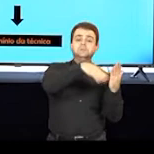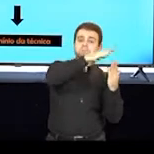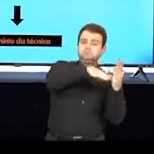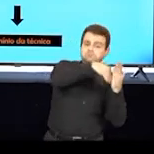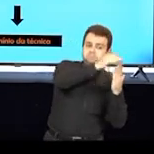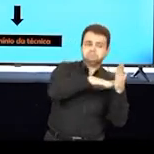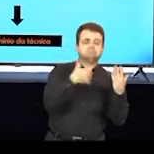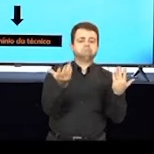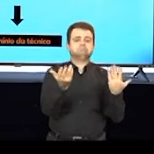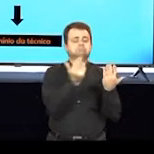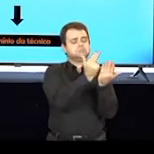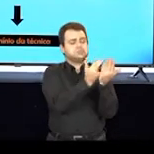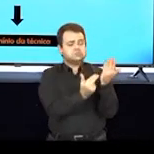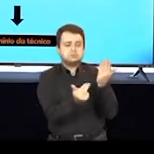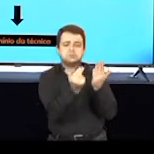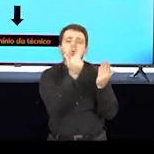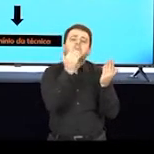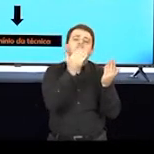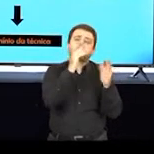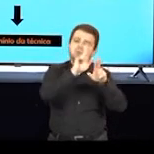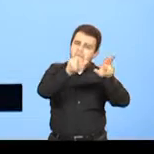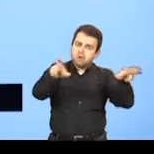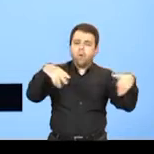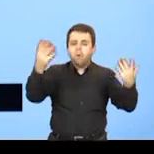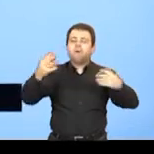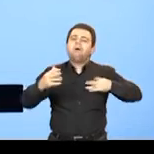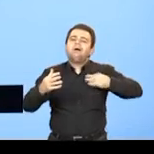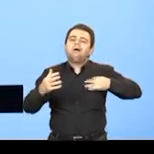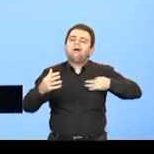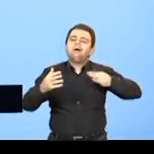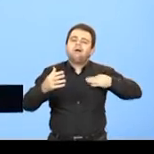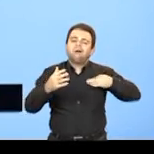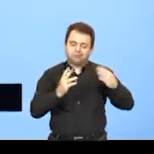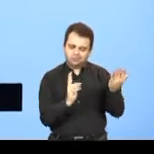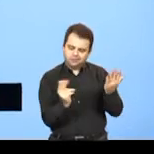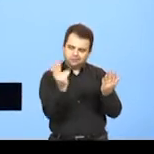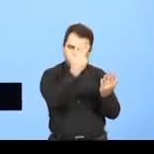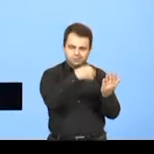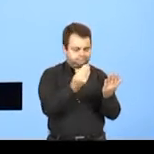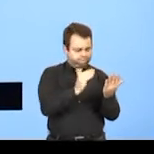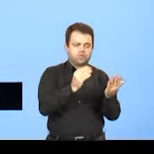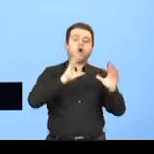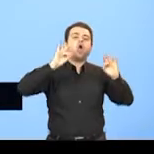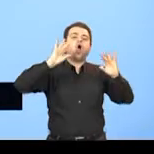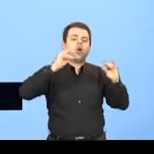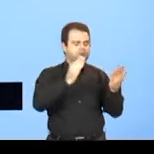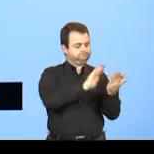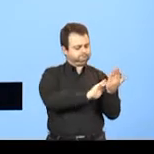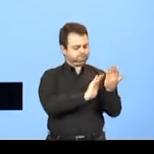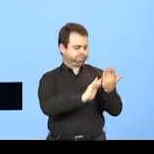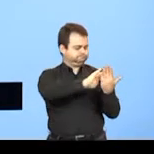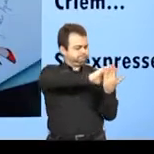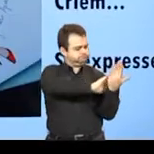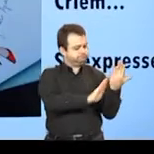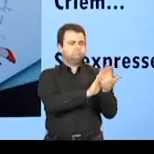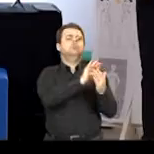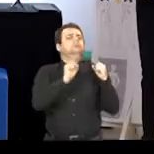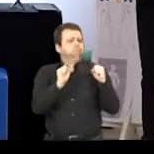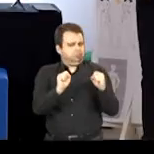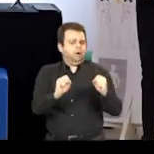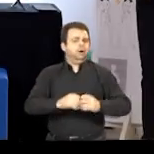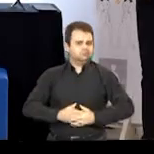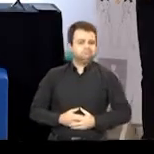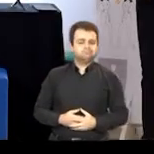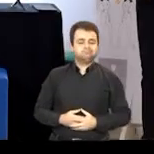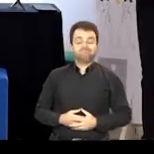de cor. Você pode também trabalhar com tecidos, criando relevos no seu croquis. Bom,